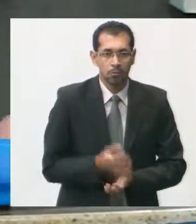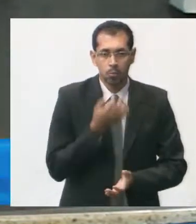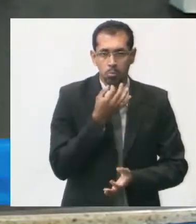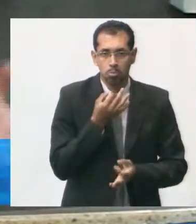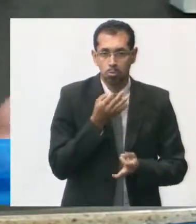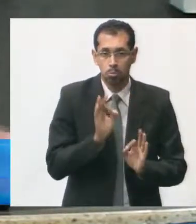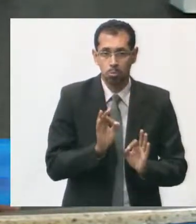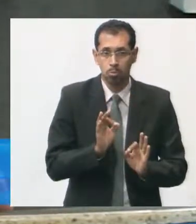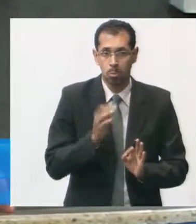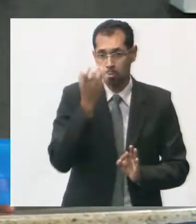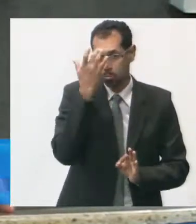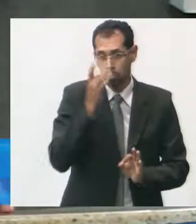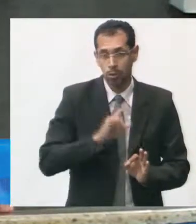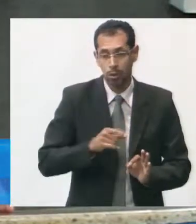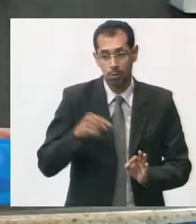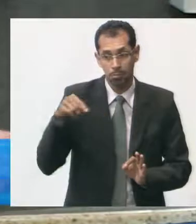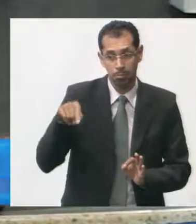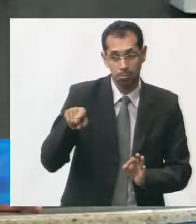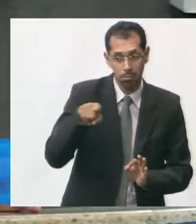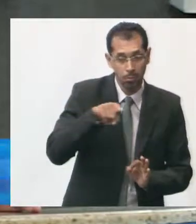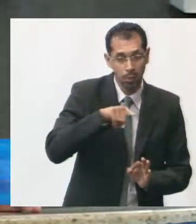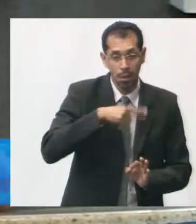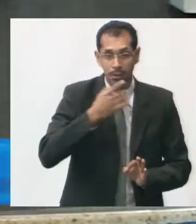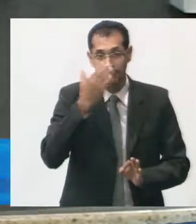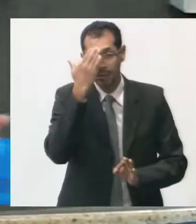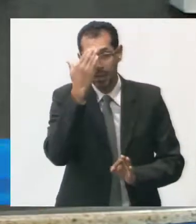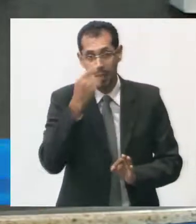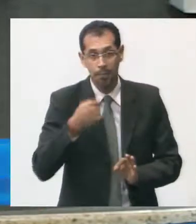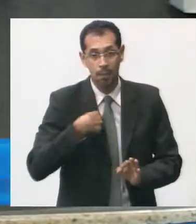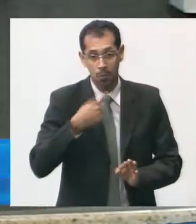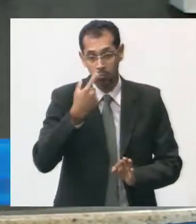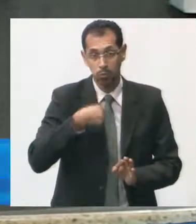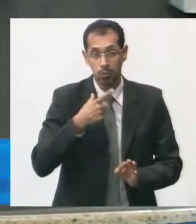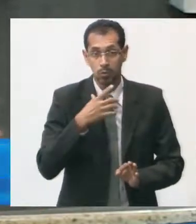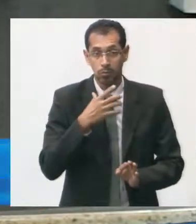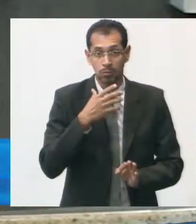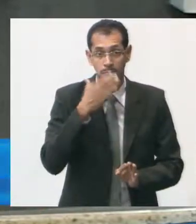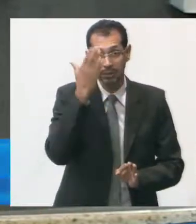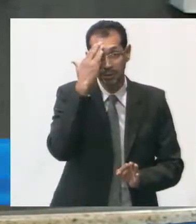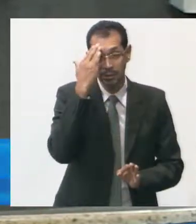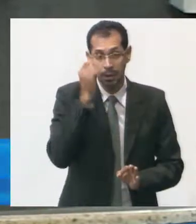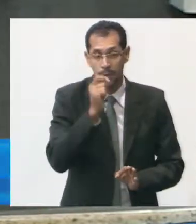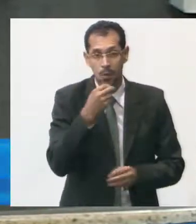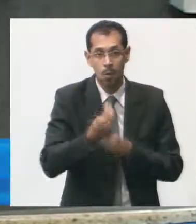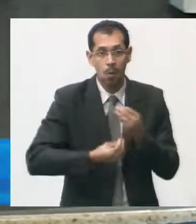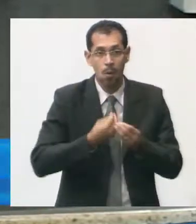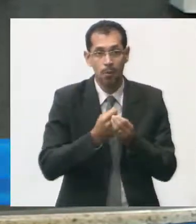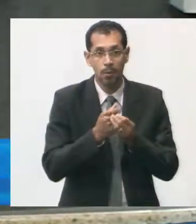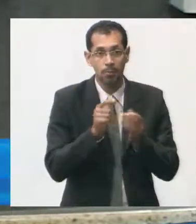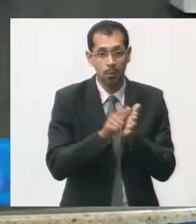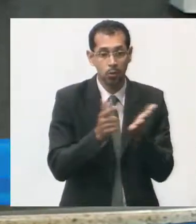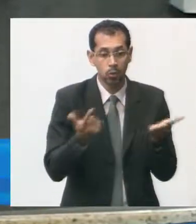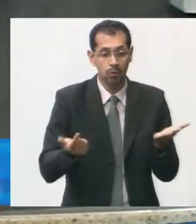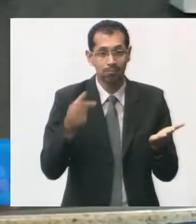Eu tomei conhecimento pela imprensa que vai ser no canteiro central, fora um trecho muito específico